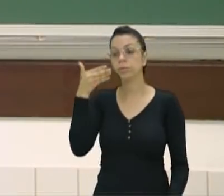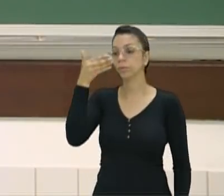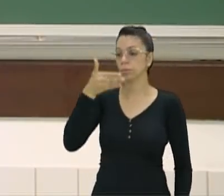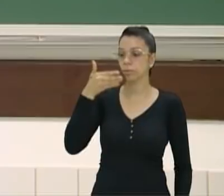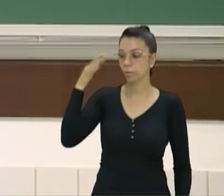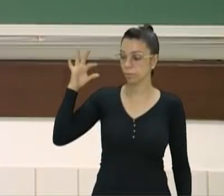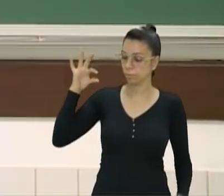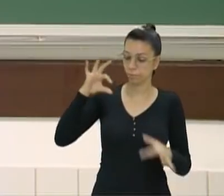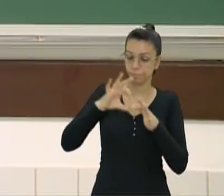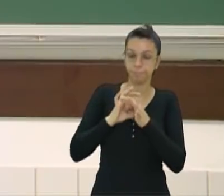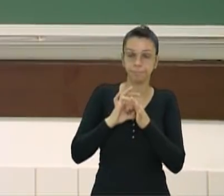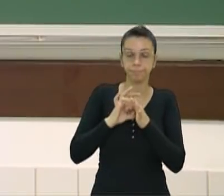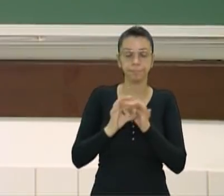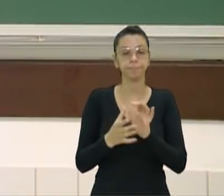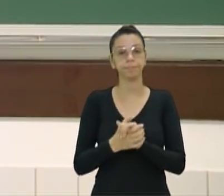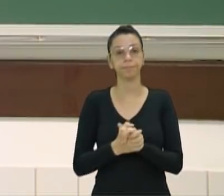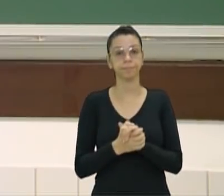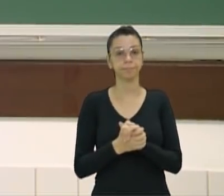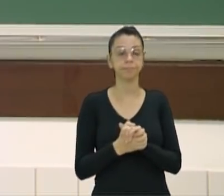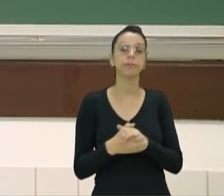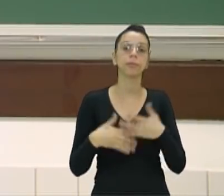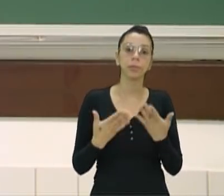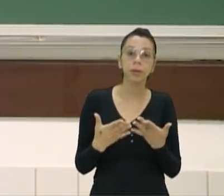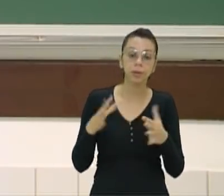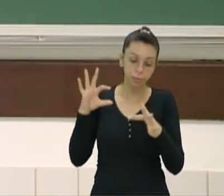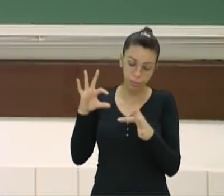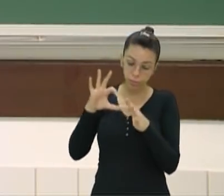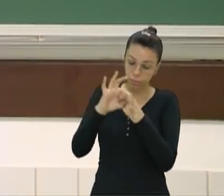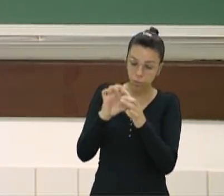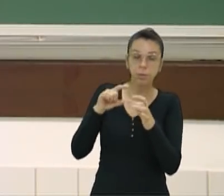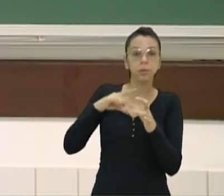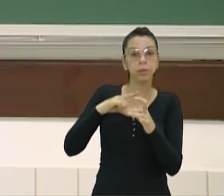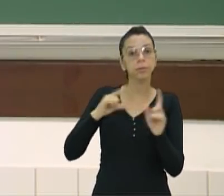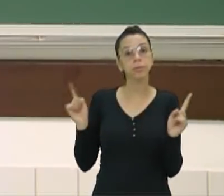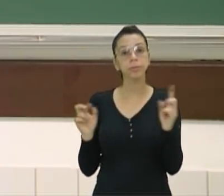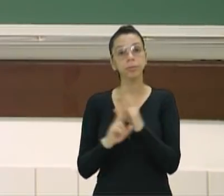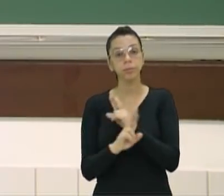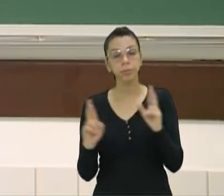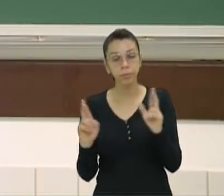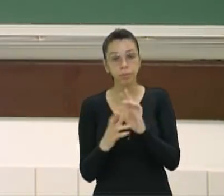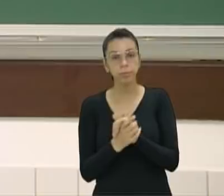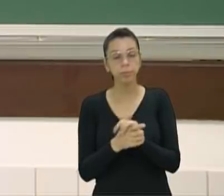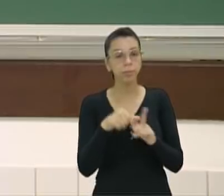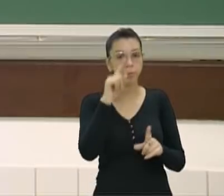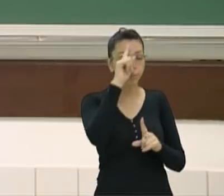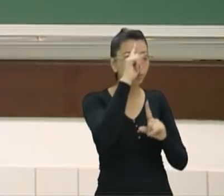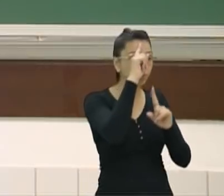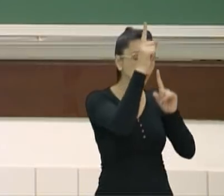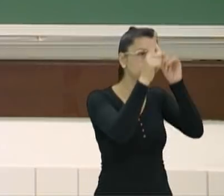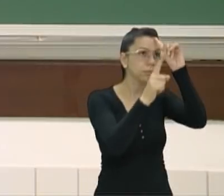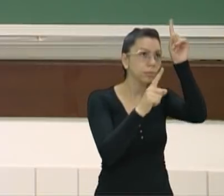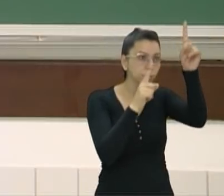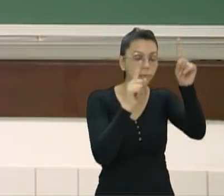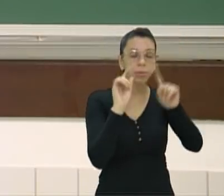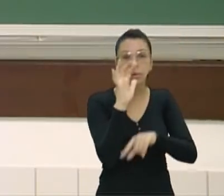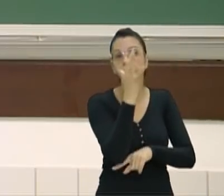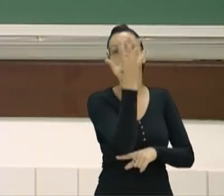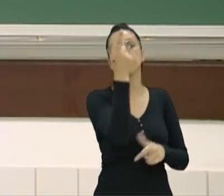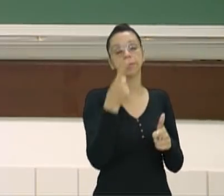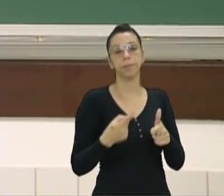juntos. Então, se eles estão juntos, quer dizer que eles estabelecem uma relação. Então, a intuição é o súbito, é o que acontece,